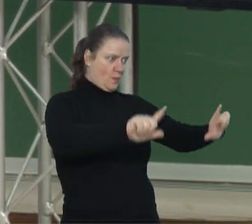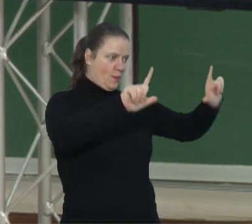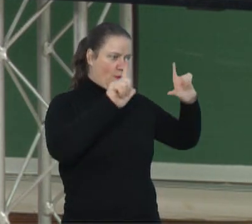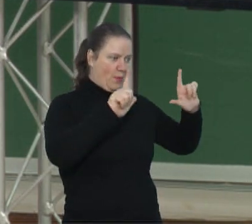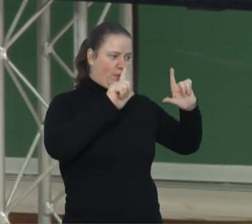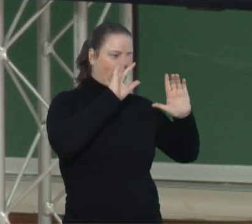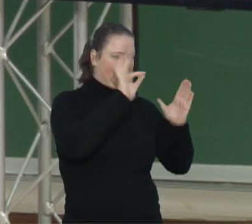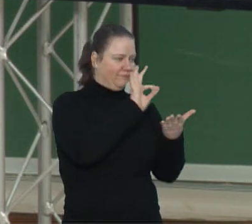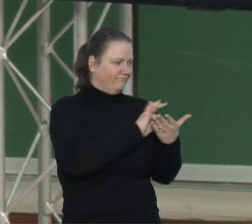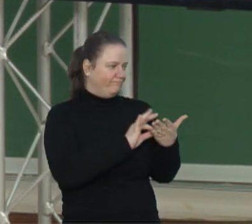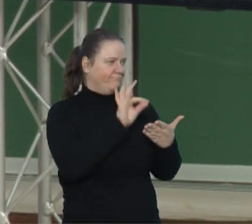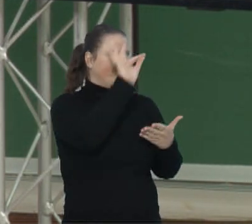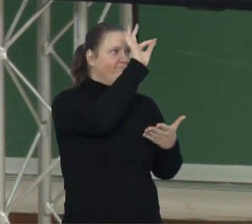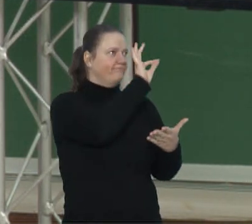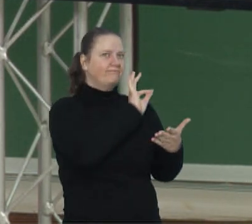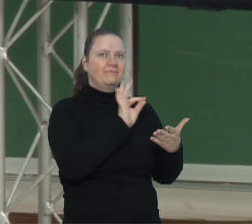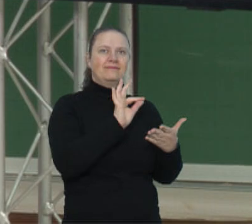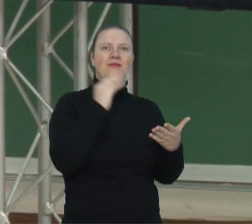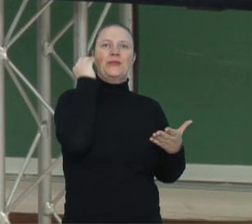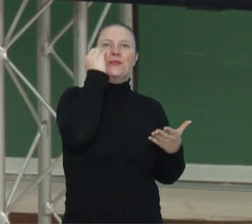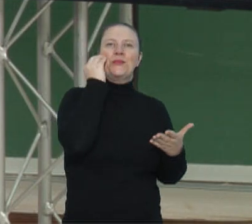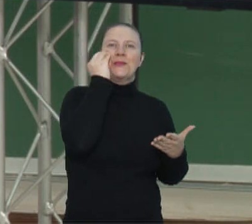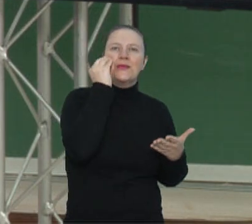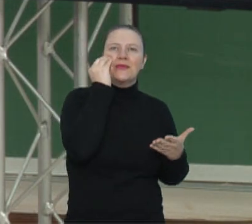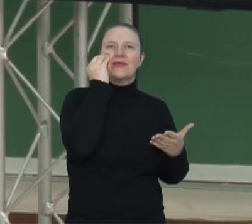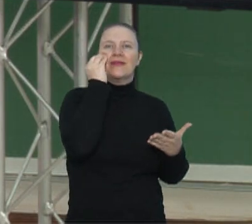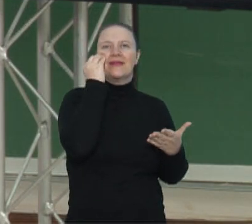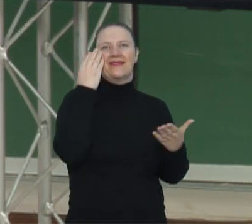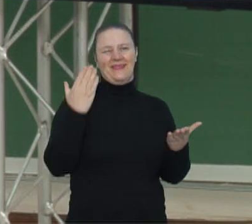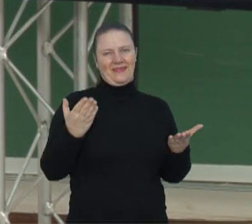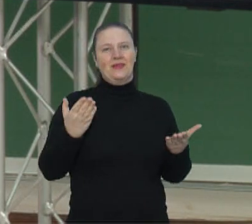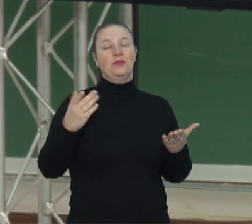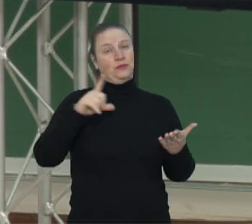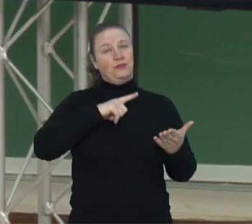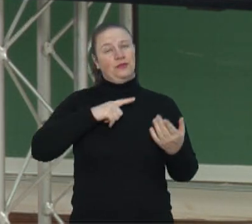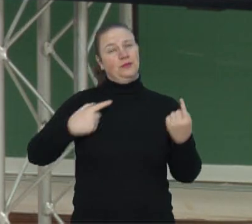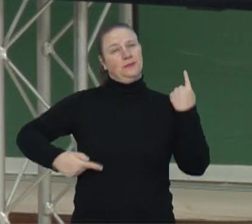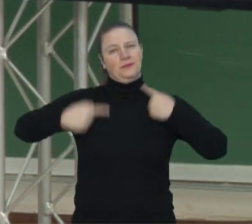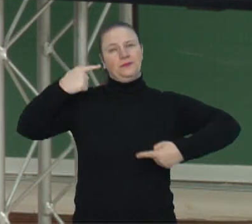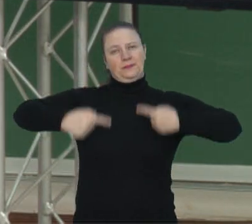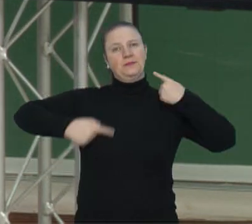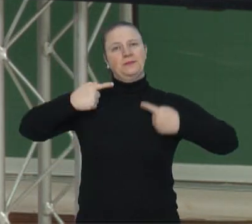realizaram bastante experimentos para tentar refletir essas questões.